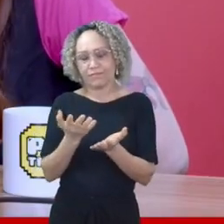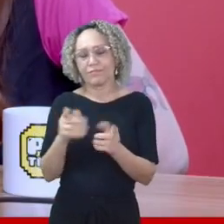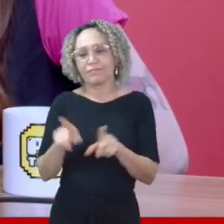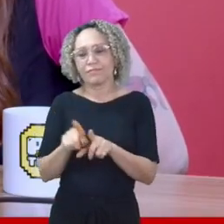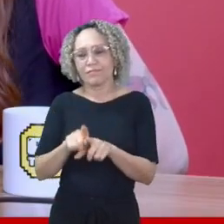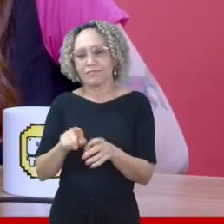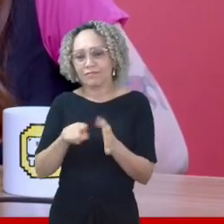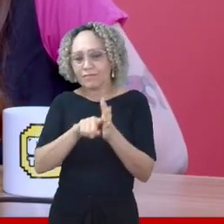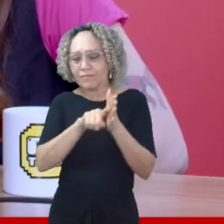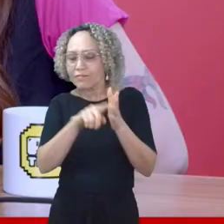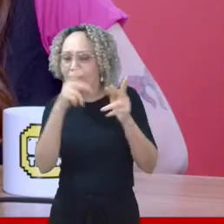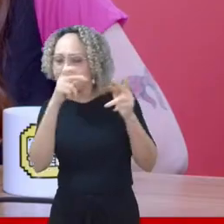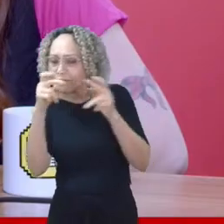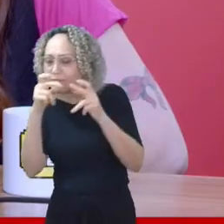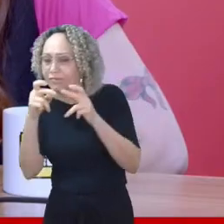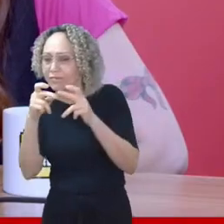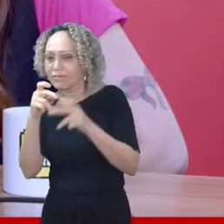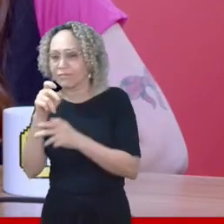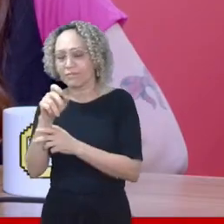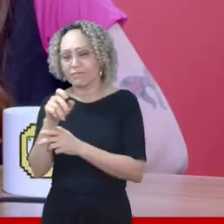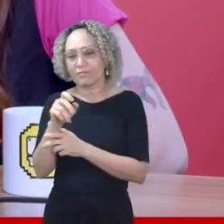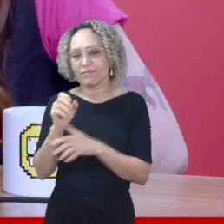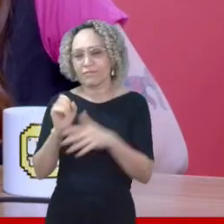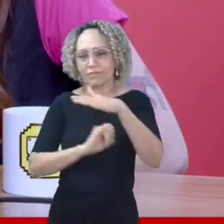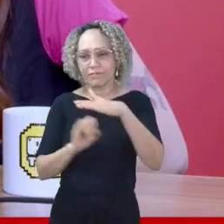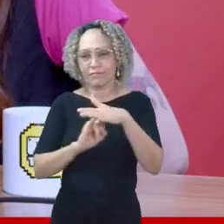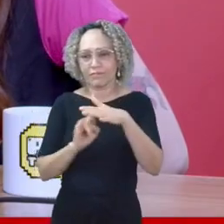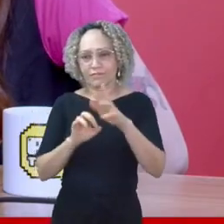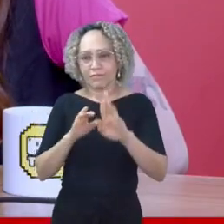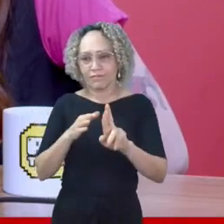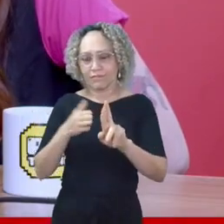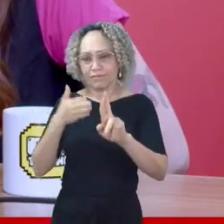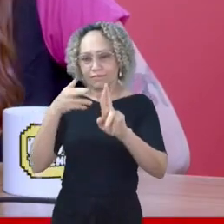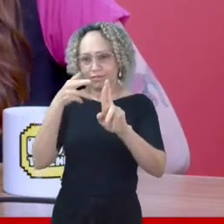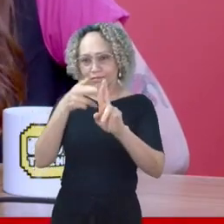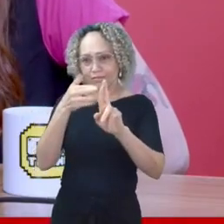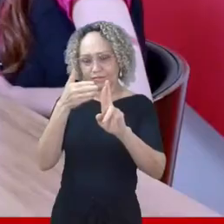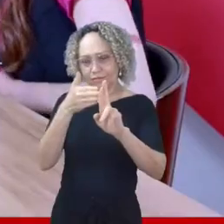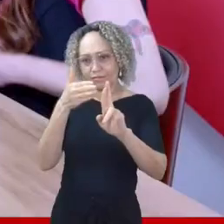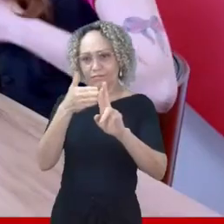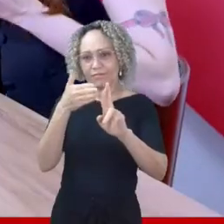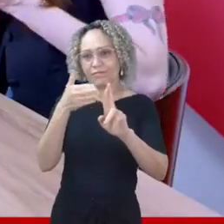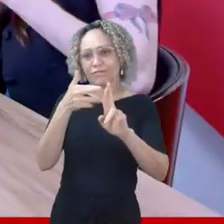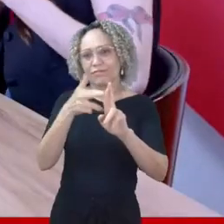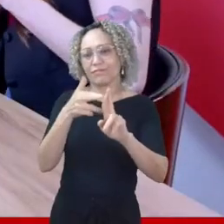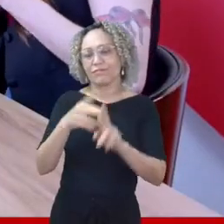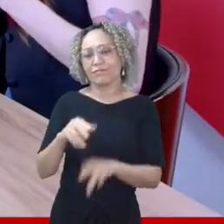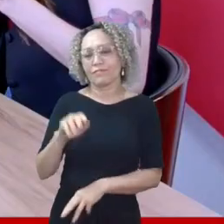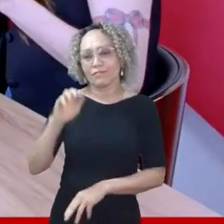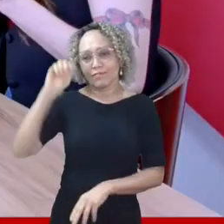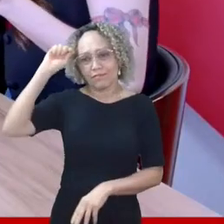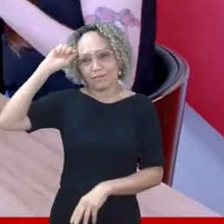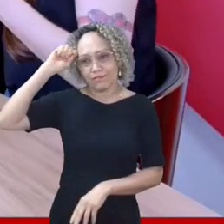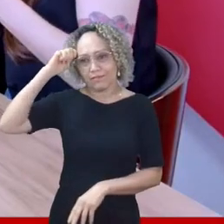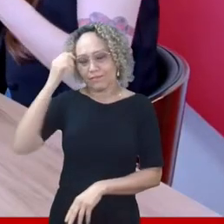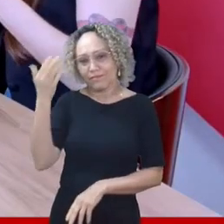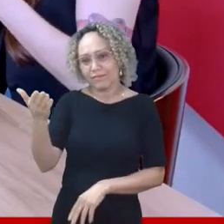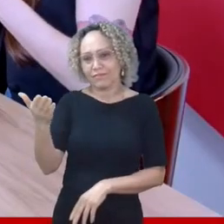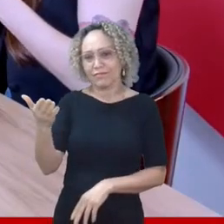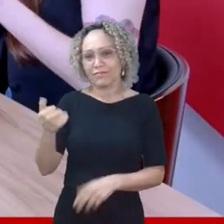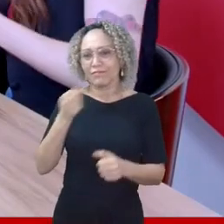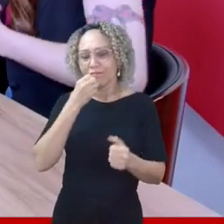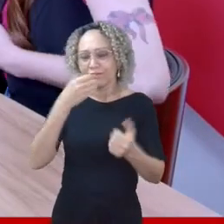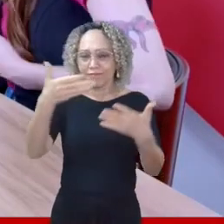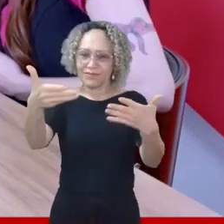consultor de advocacy do Instituto de Referência Negra Peregum. Muito bem-vindo, Gabriel. Obrigado, gente.